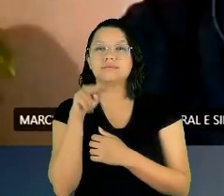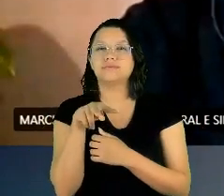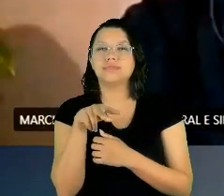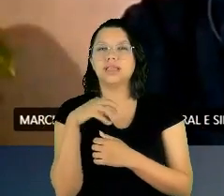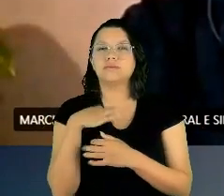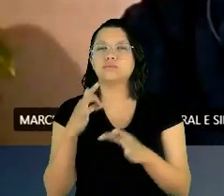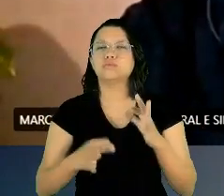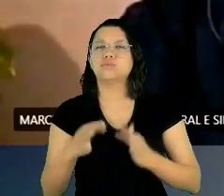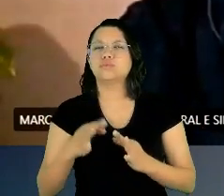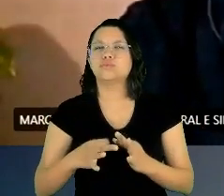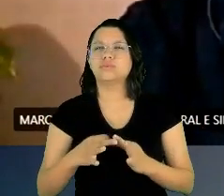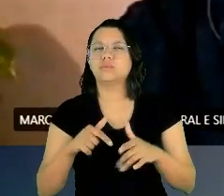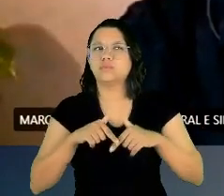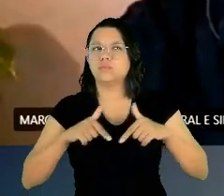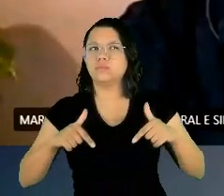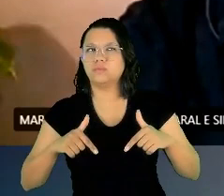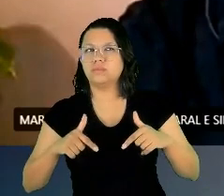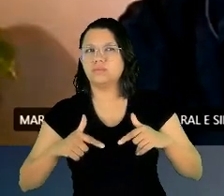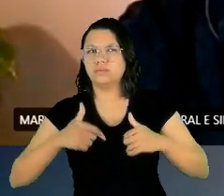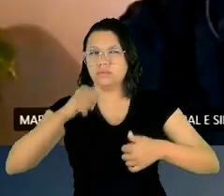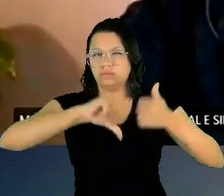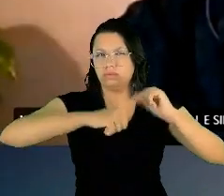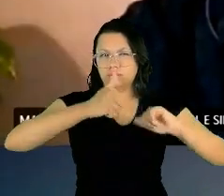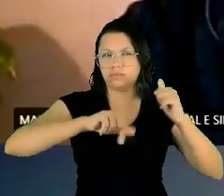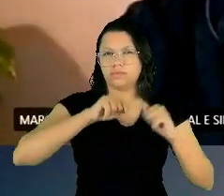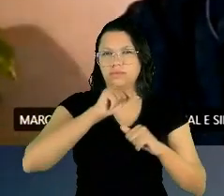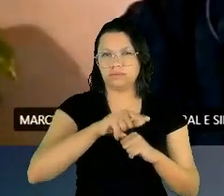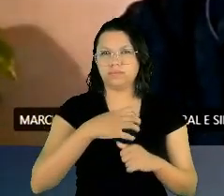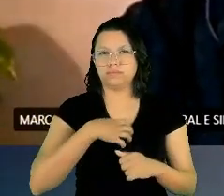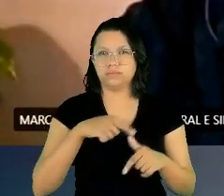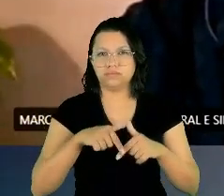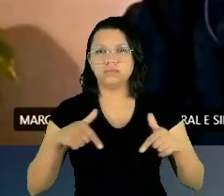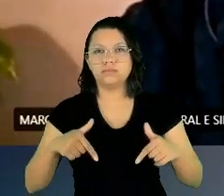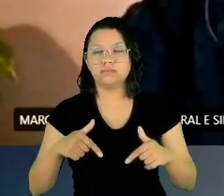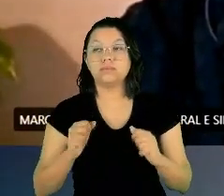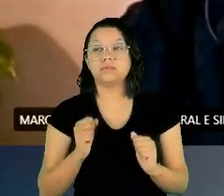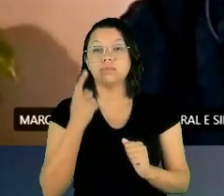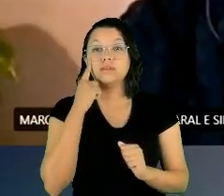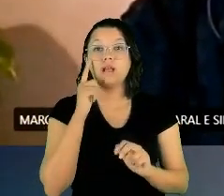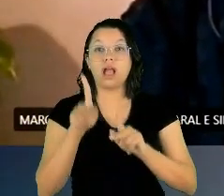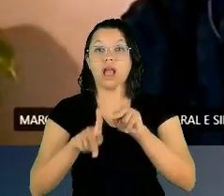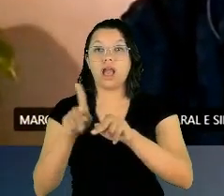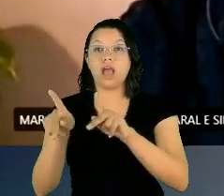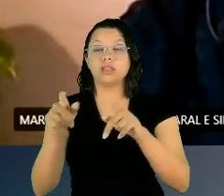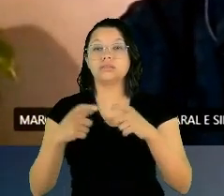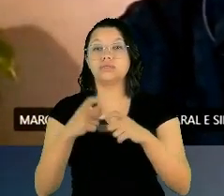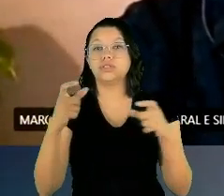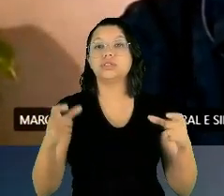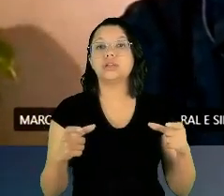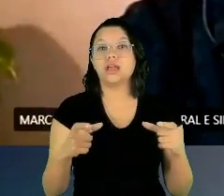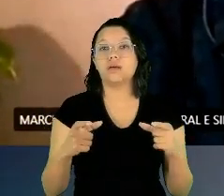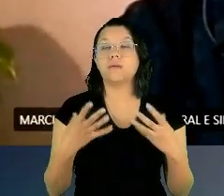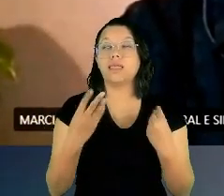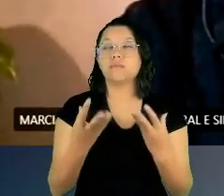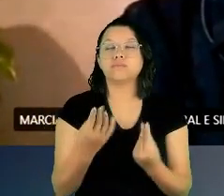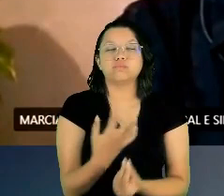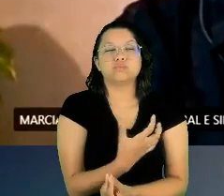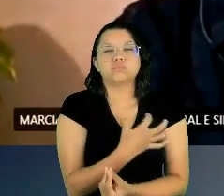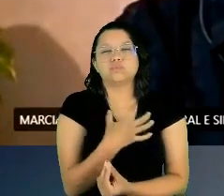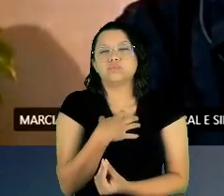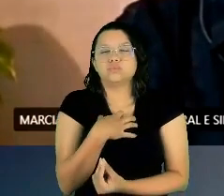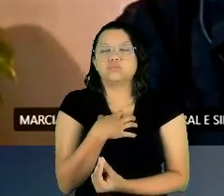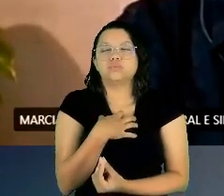cognitivo, para ver se eu realmente estou julgando de forma imparcial, analisando aquela situação de forma imparcial. Pode ver que a população, em geral,